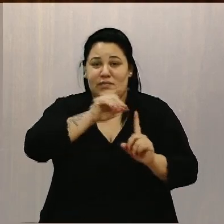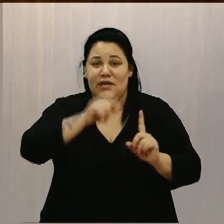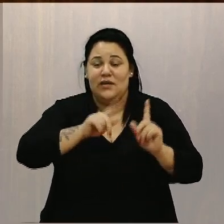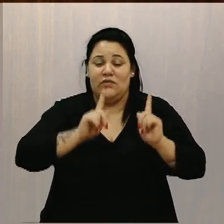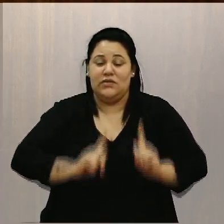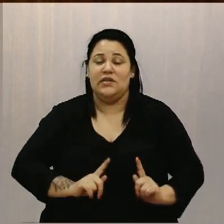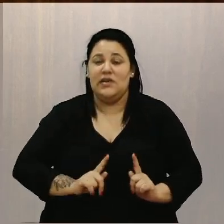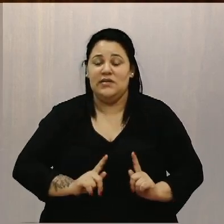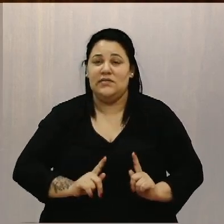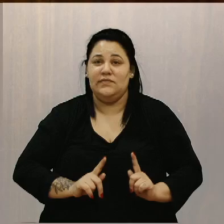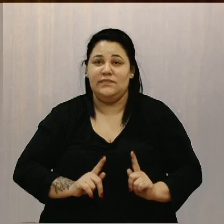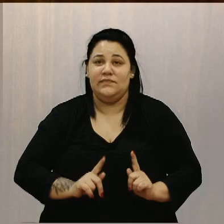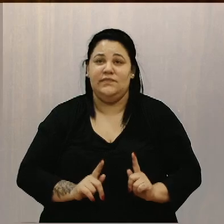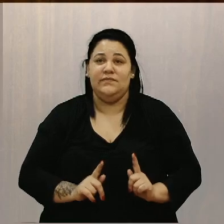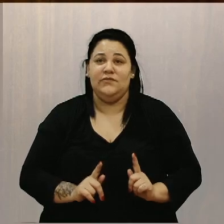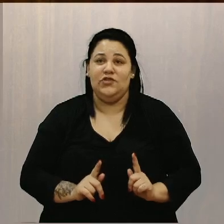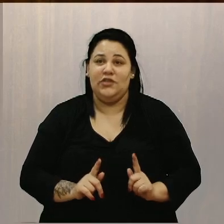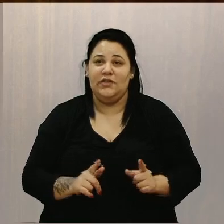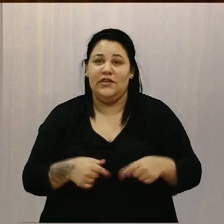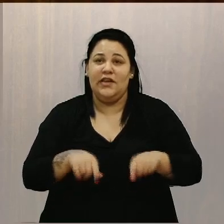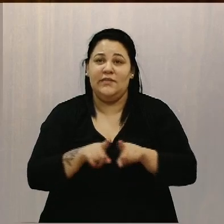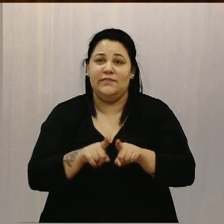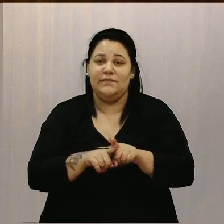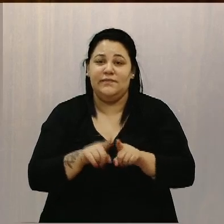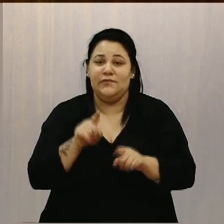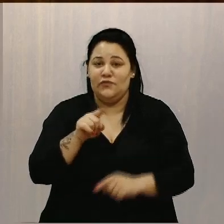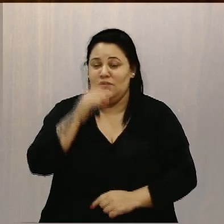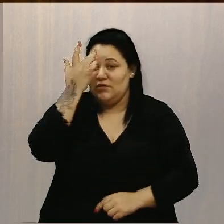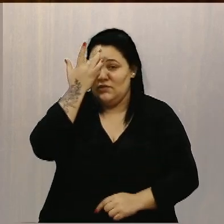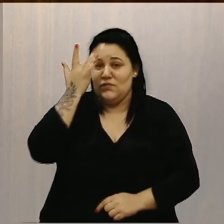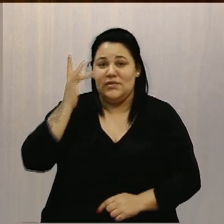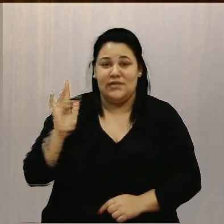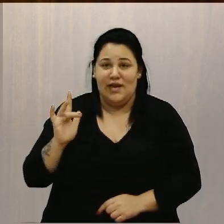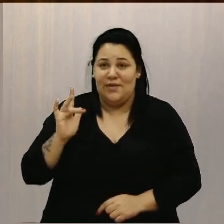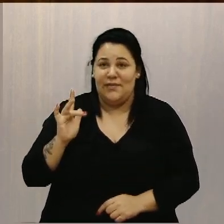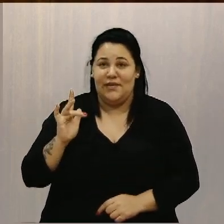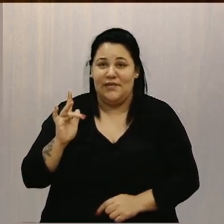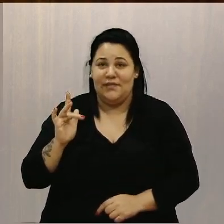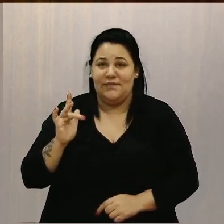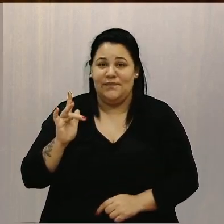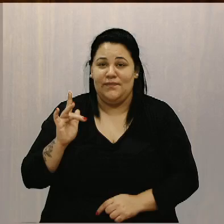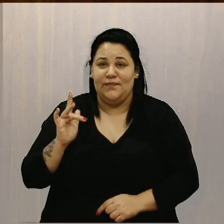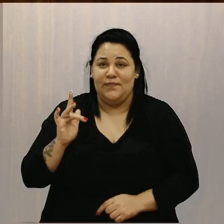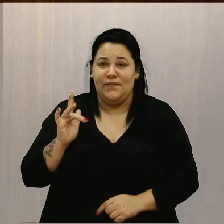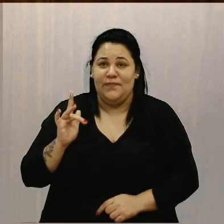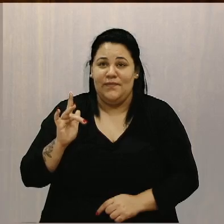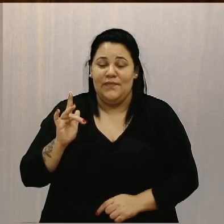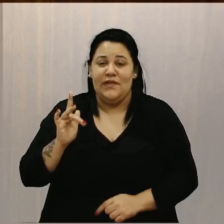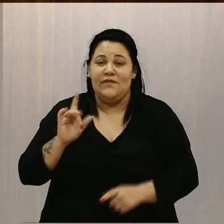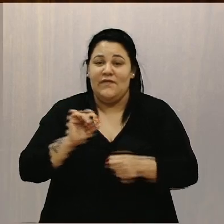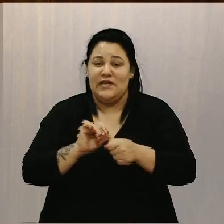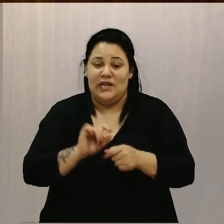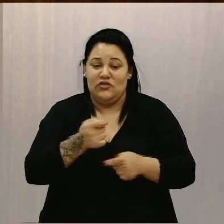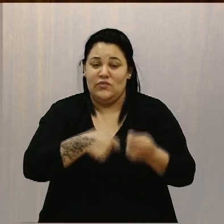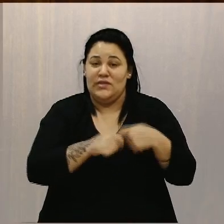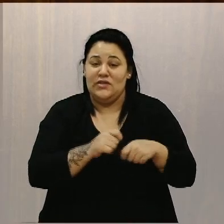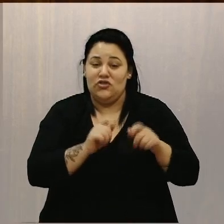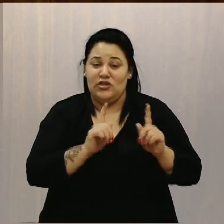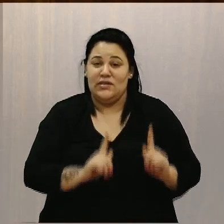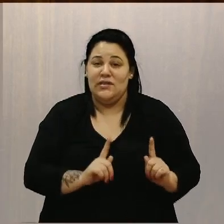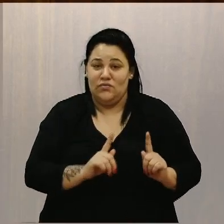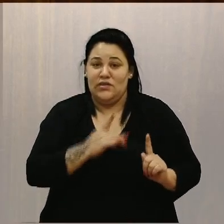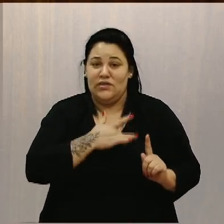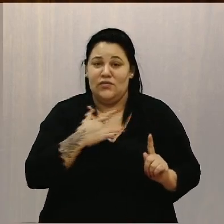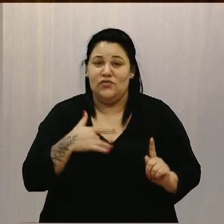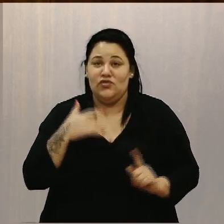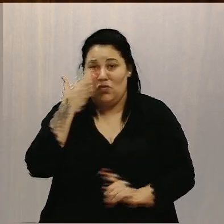gestão. Quando você não sabe gerir a saúde, entender aonde que tem que estar a prioridade,